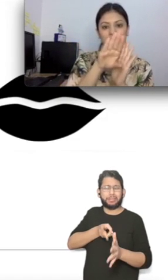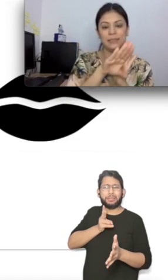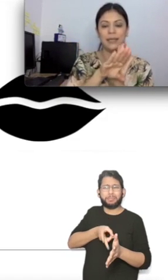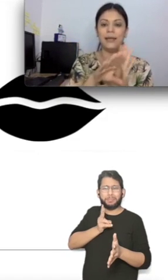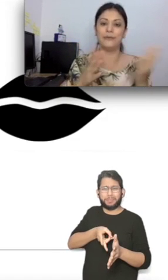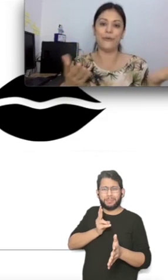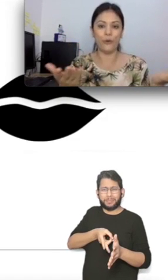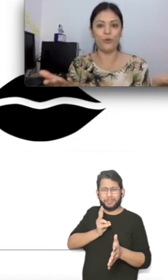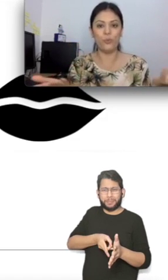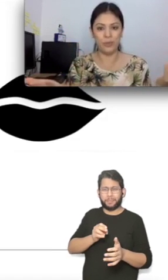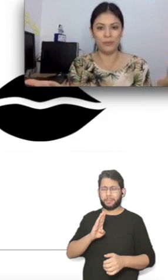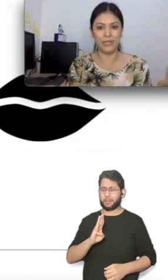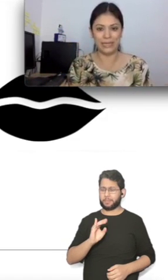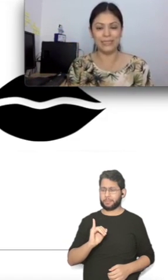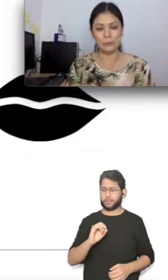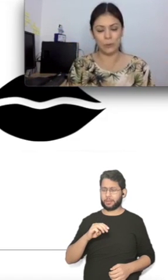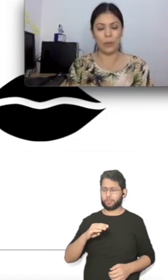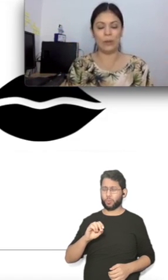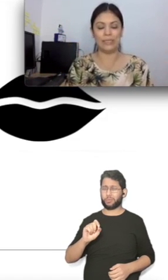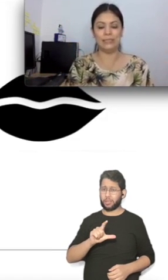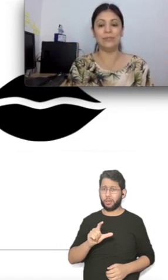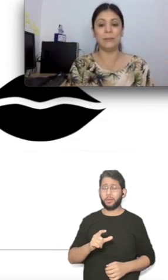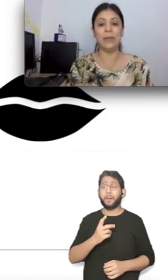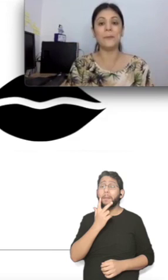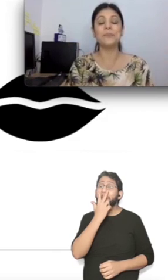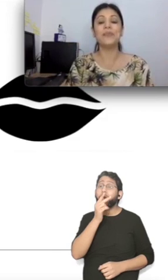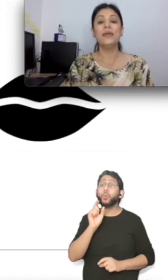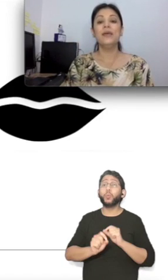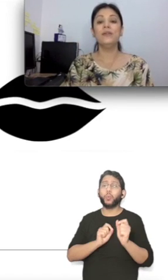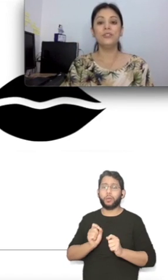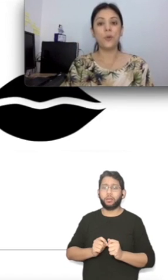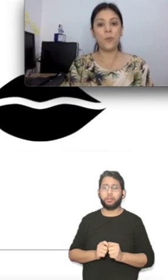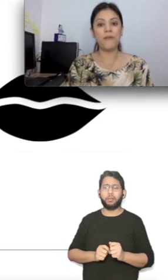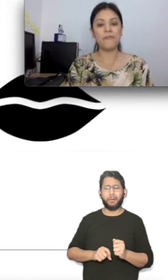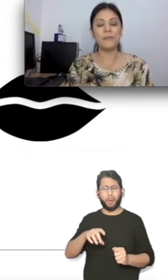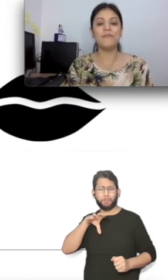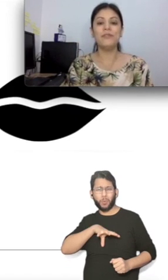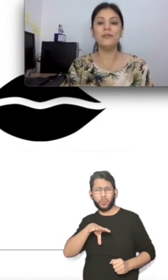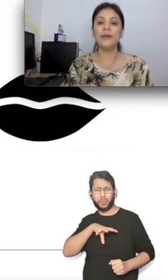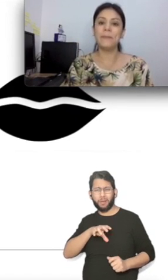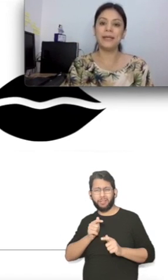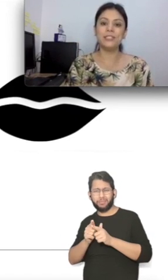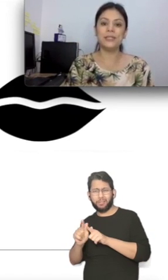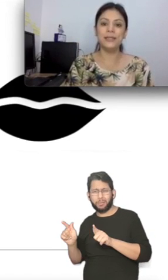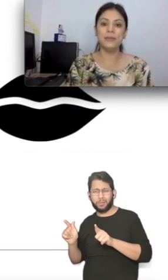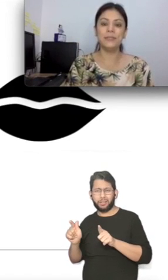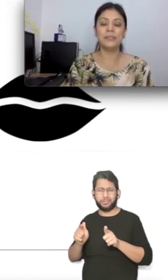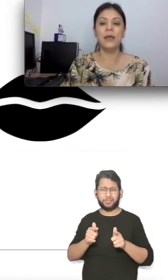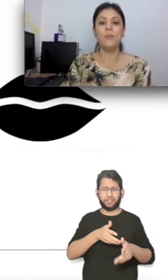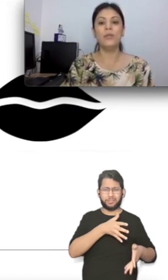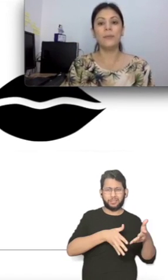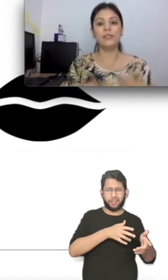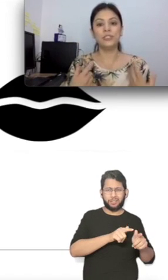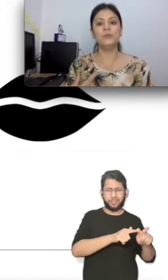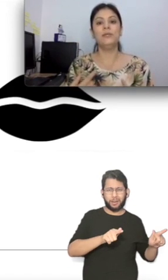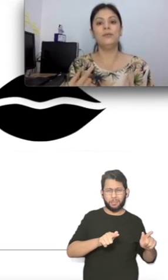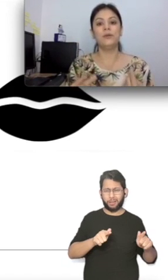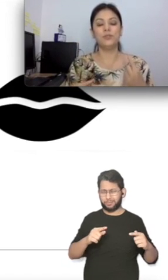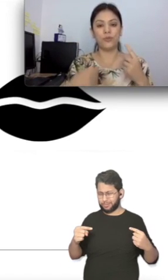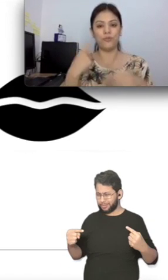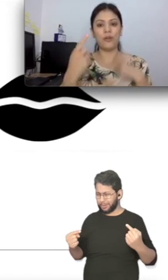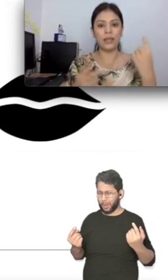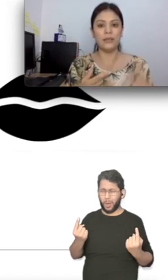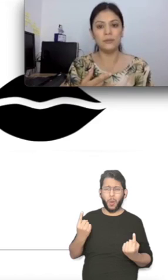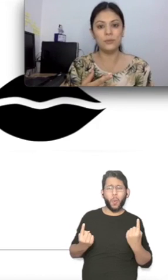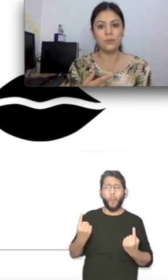português sinalizado ou bimodalismo, como é conhecido também, eu estou de alguma forma ferindo a gramática da Libras, porque a partir do momento que eu